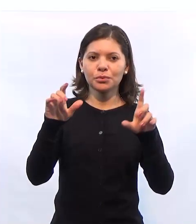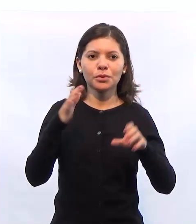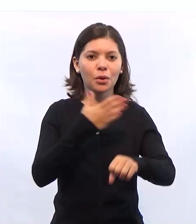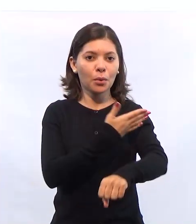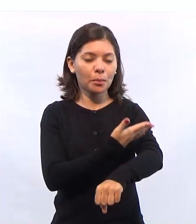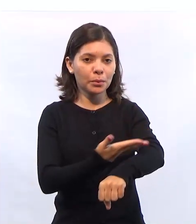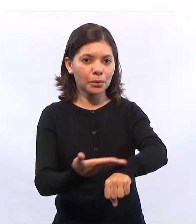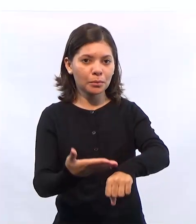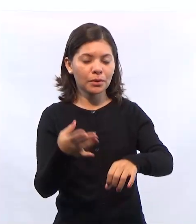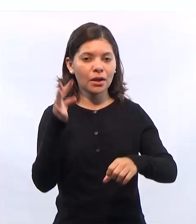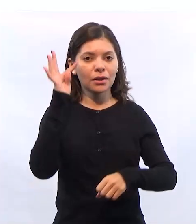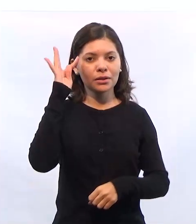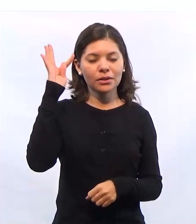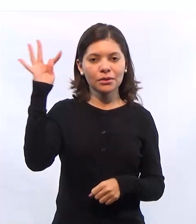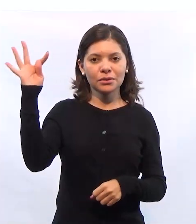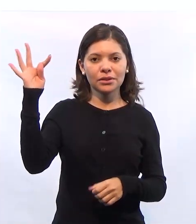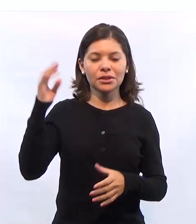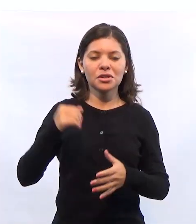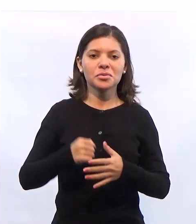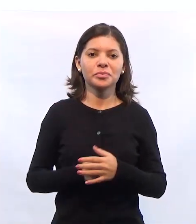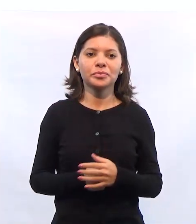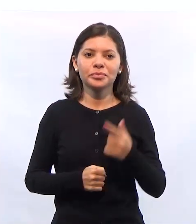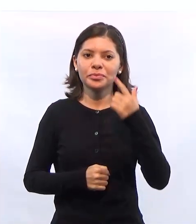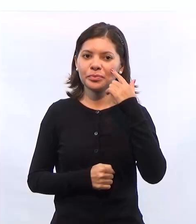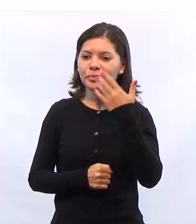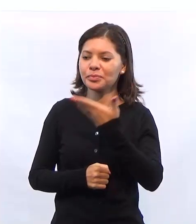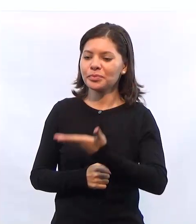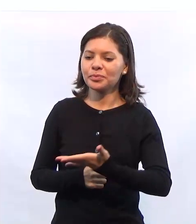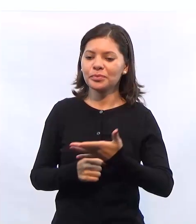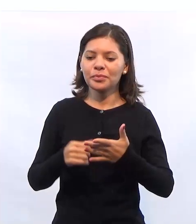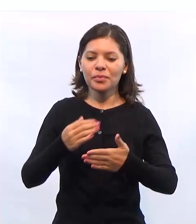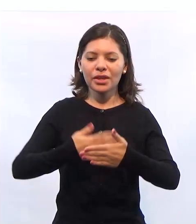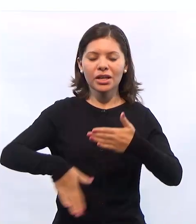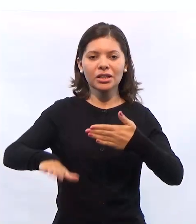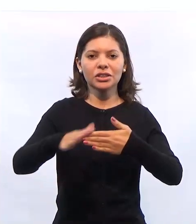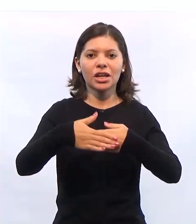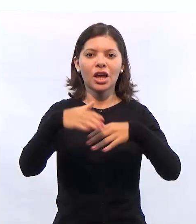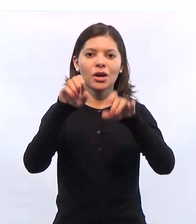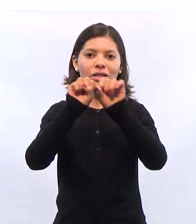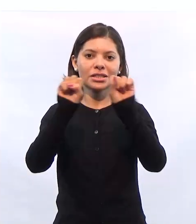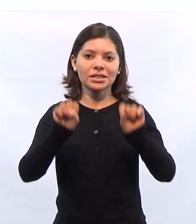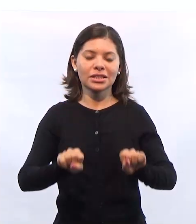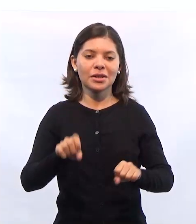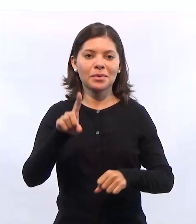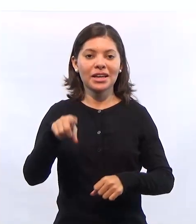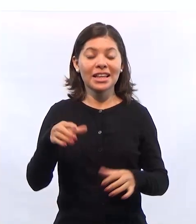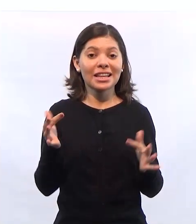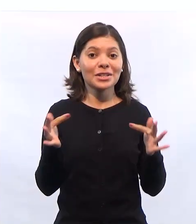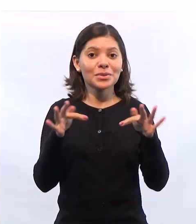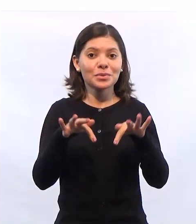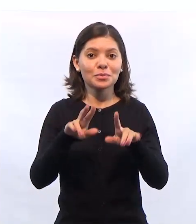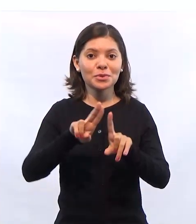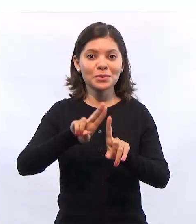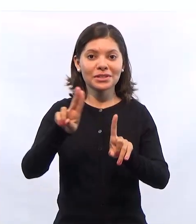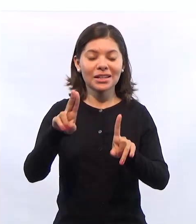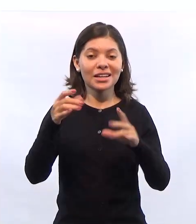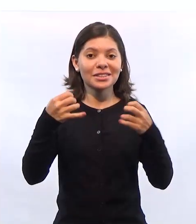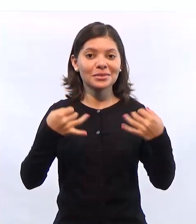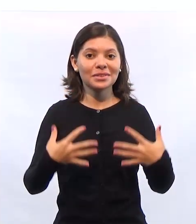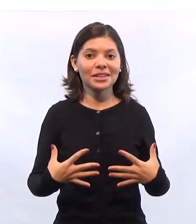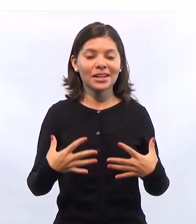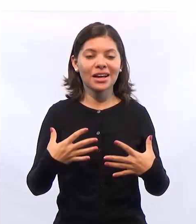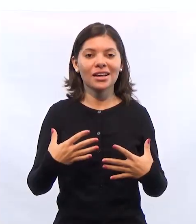comportamental a teoria contingencial a teoria geral de sistemas e lá nas últimas unidades